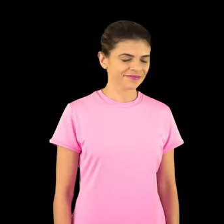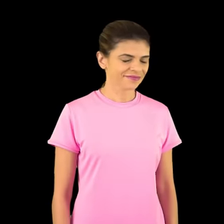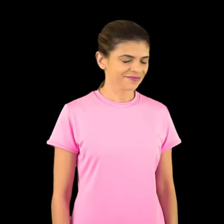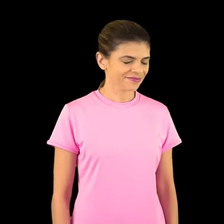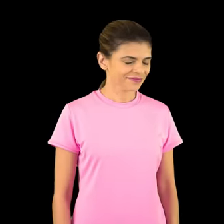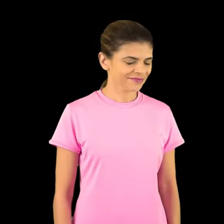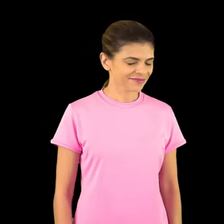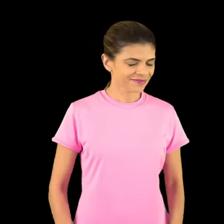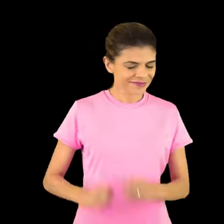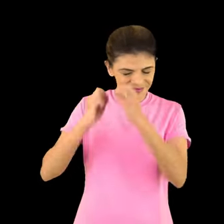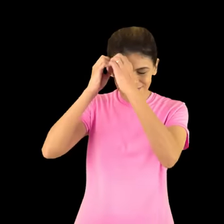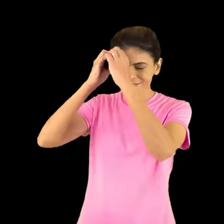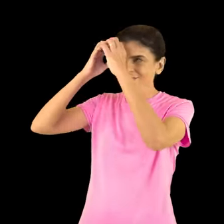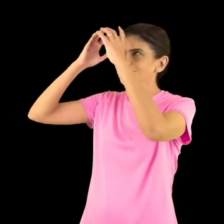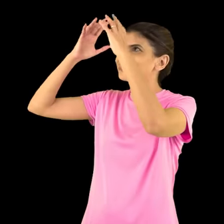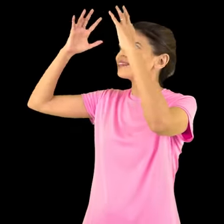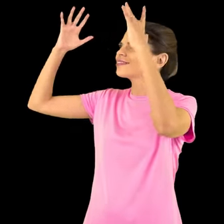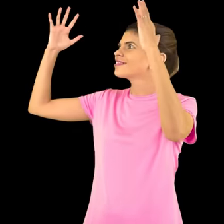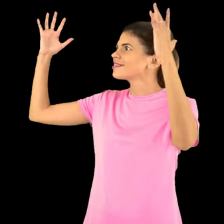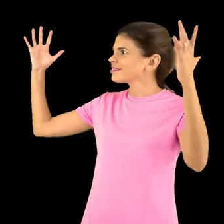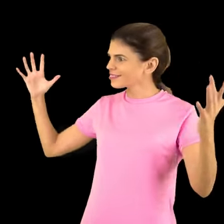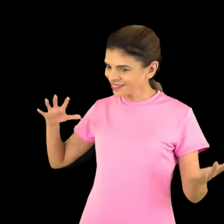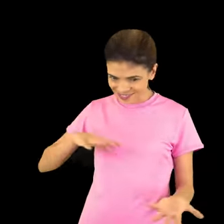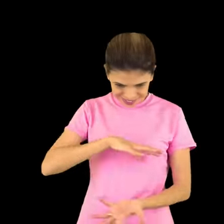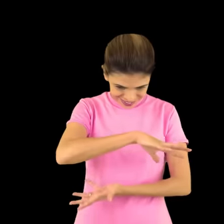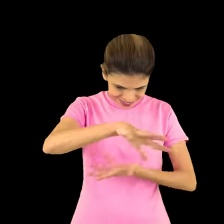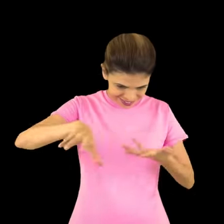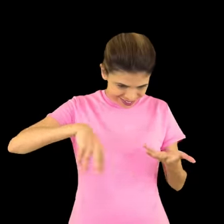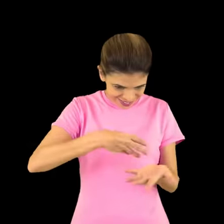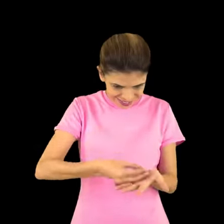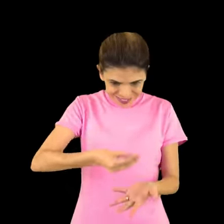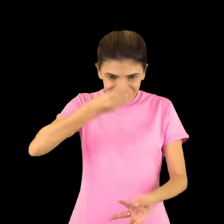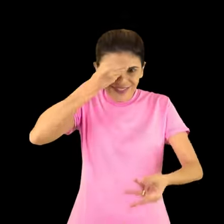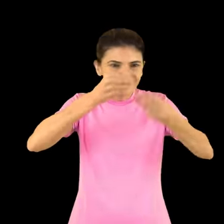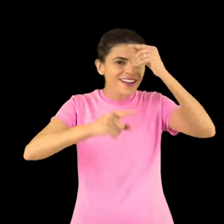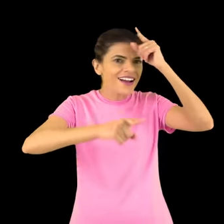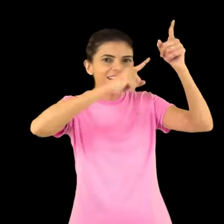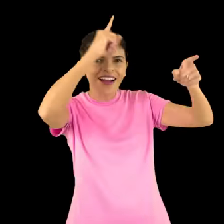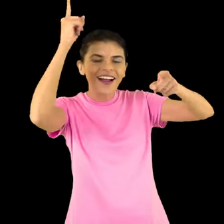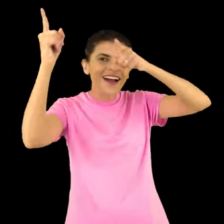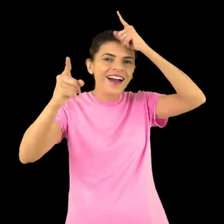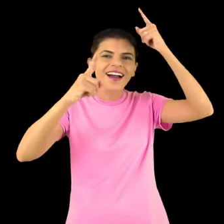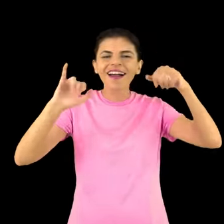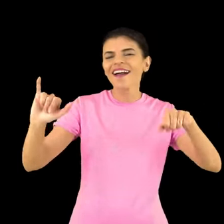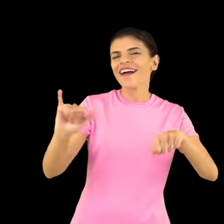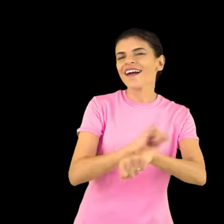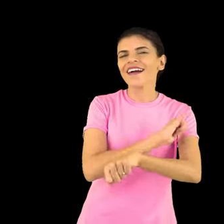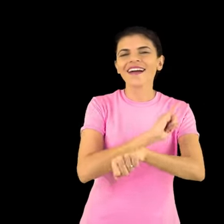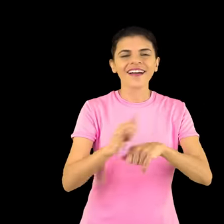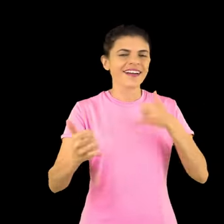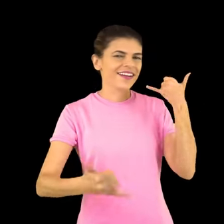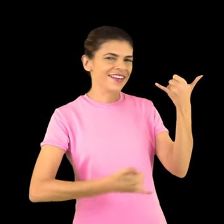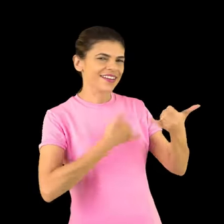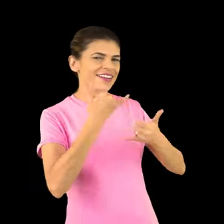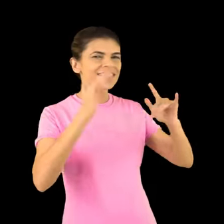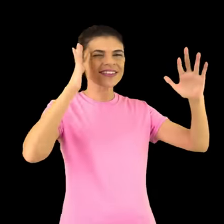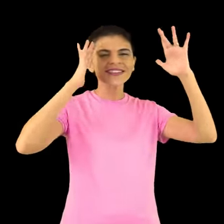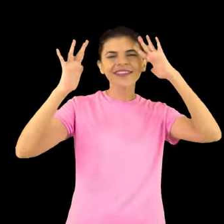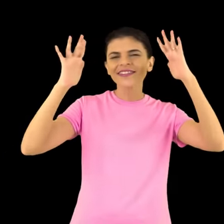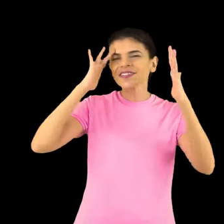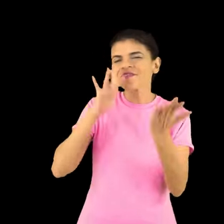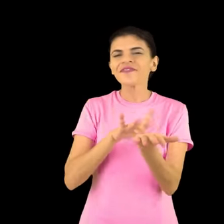Vem todo mundo usando a imaginação e a criatividade para viver um mundo de